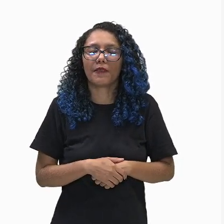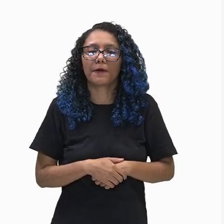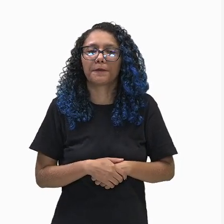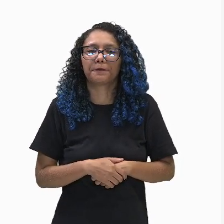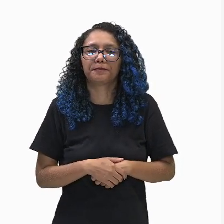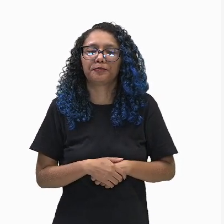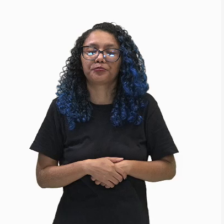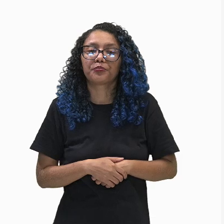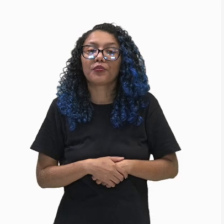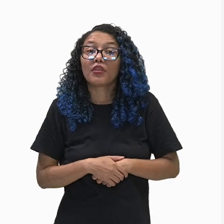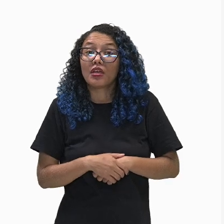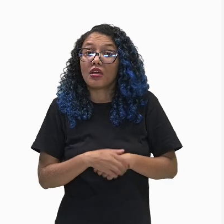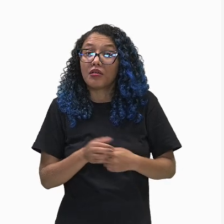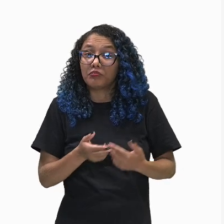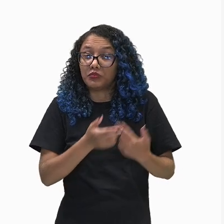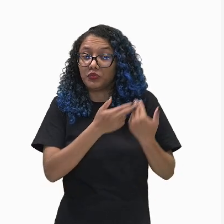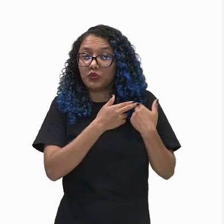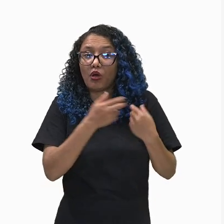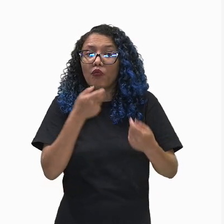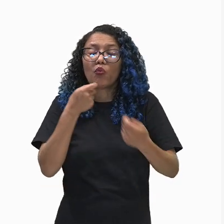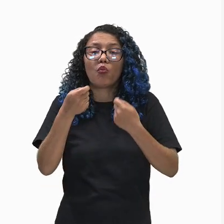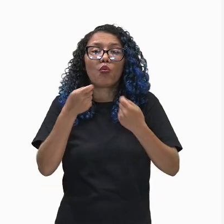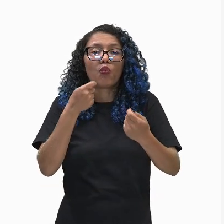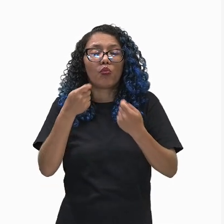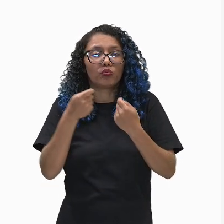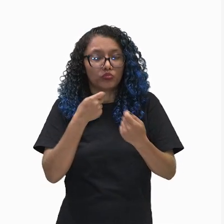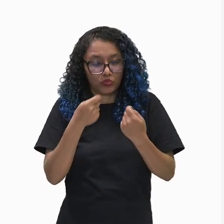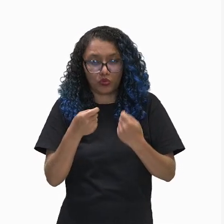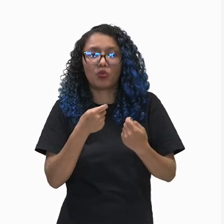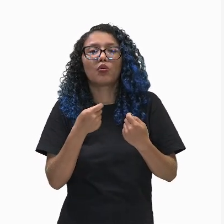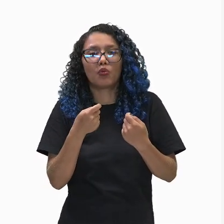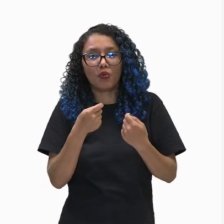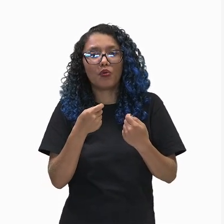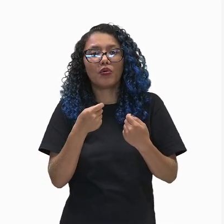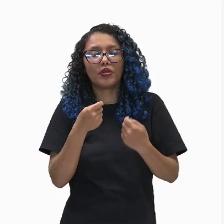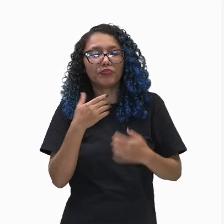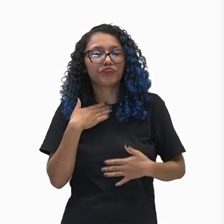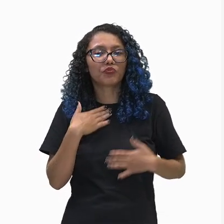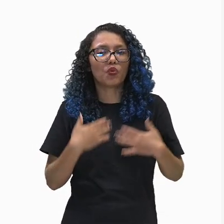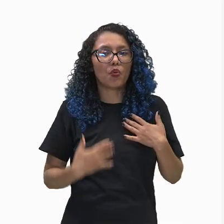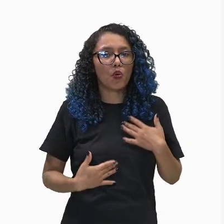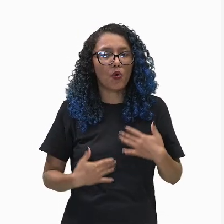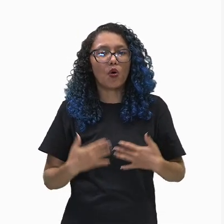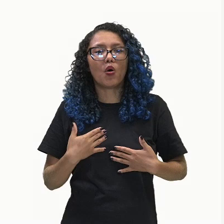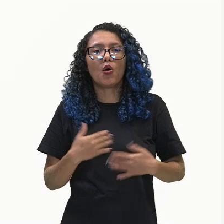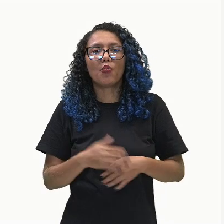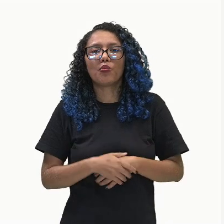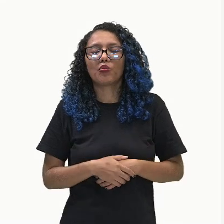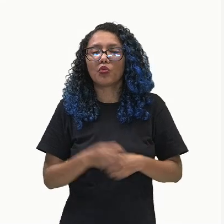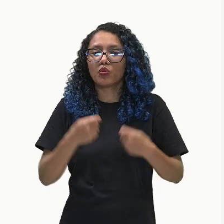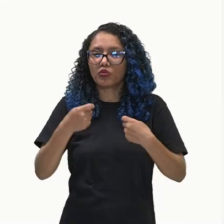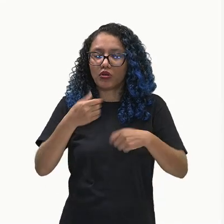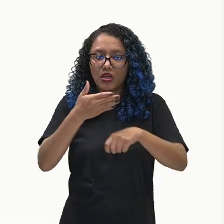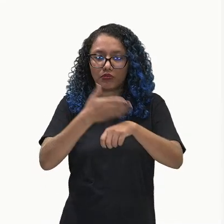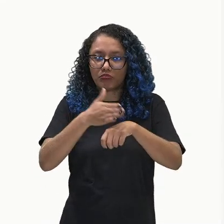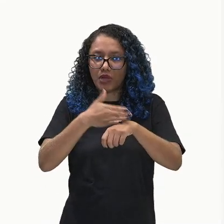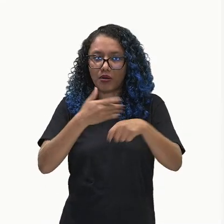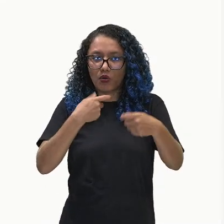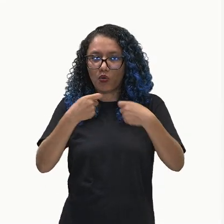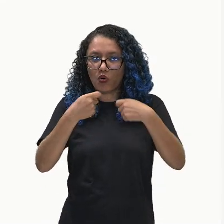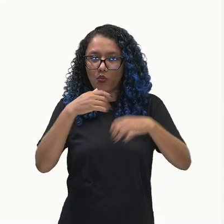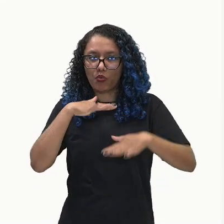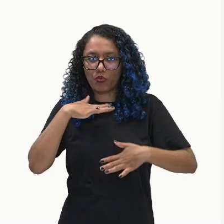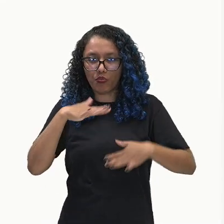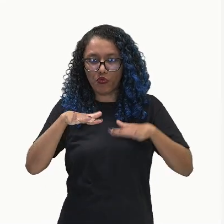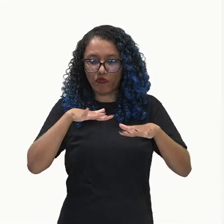responsáveis pelo controle e coordenação, regulando as atividades corporais. Então, aqui, logo no